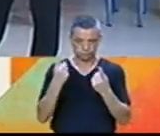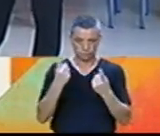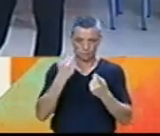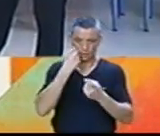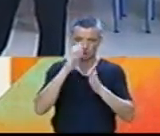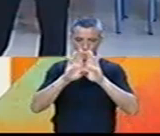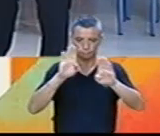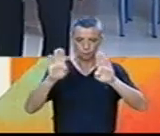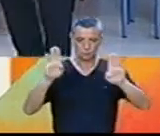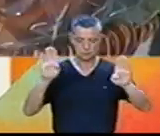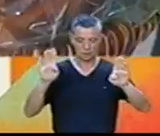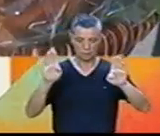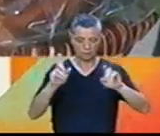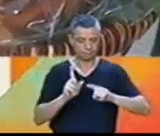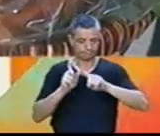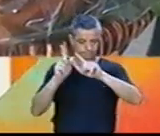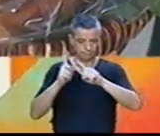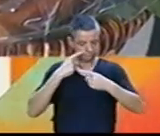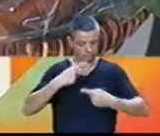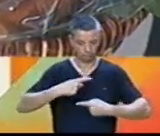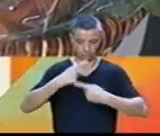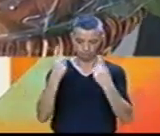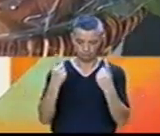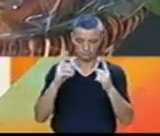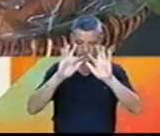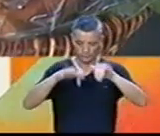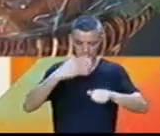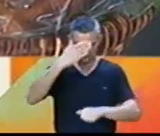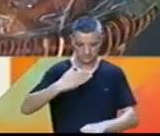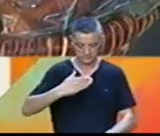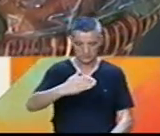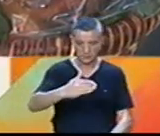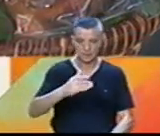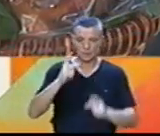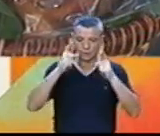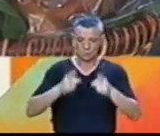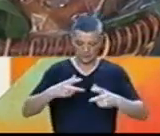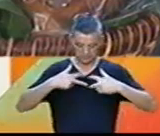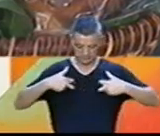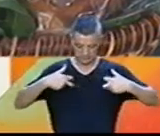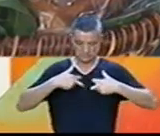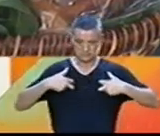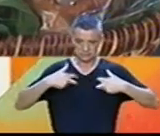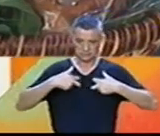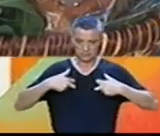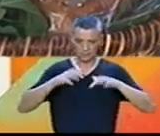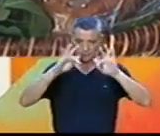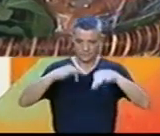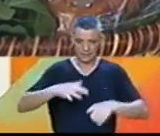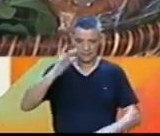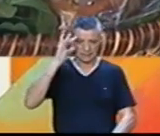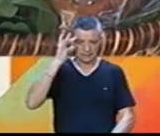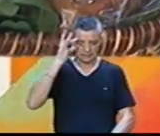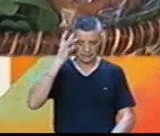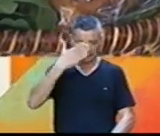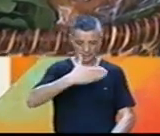serão aqueles que também estão privilegiados neste fim de semana. Vão começar sexta-feira? Sexta-feira, ao final da tarde,